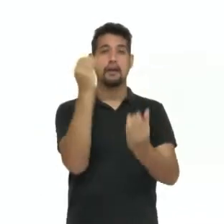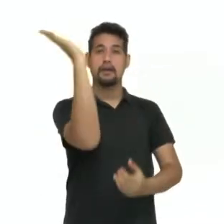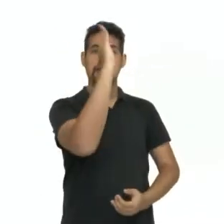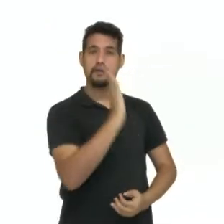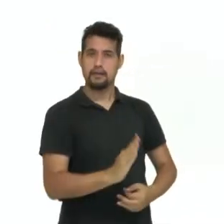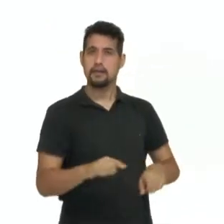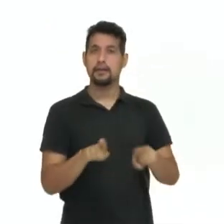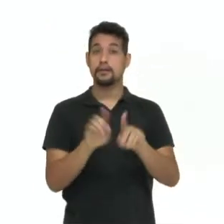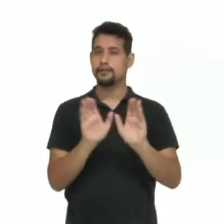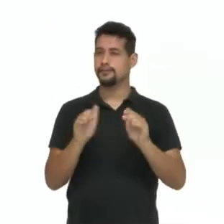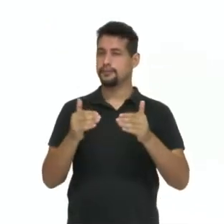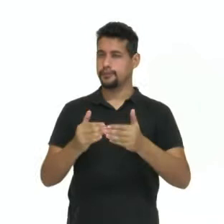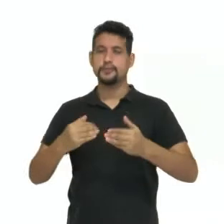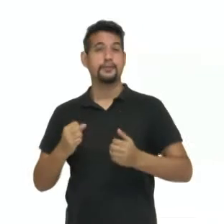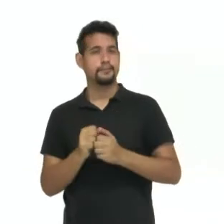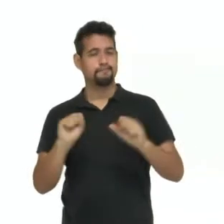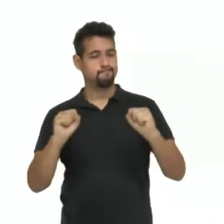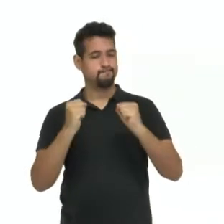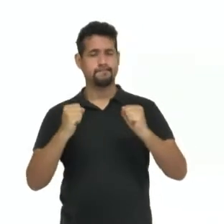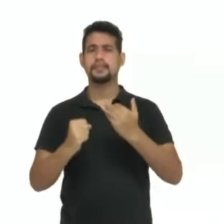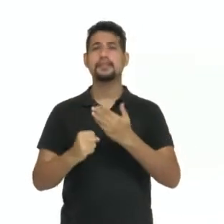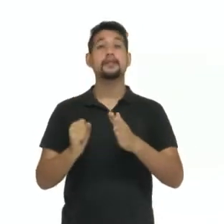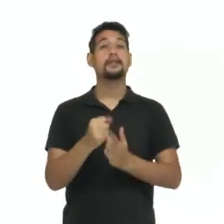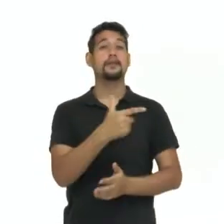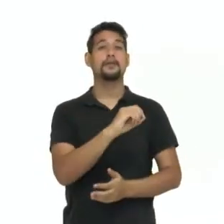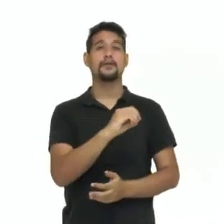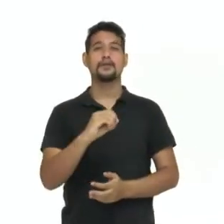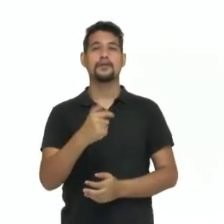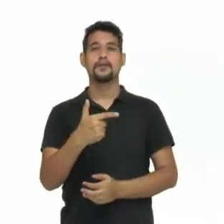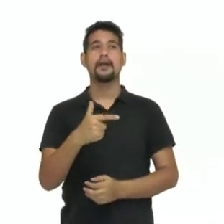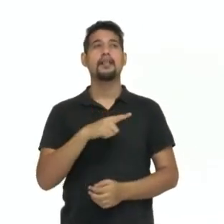de Jiu-Jitsu. Em 2002, criada a